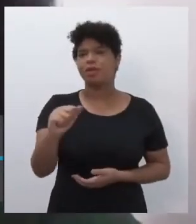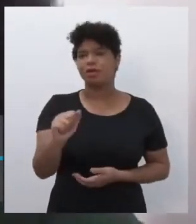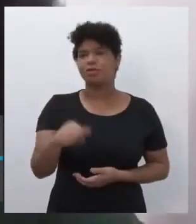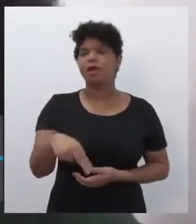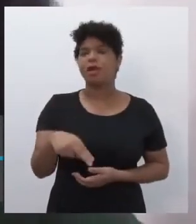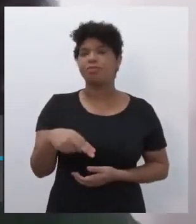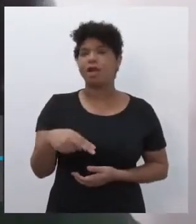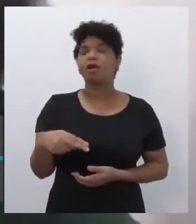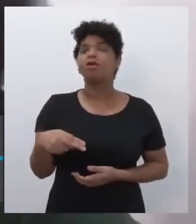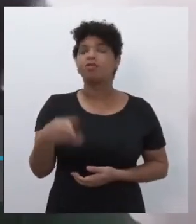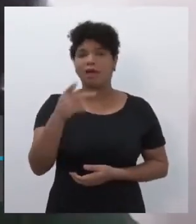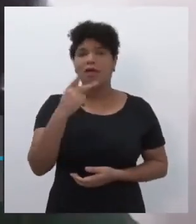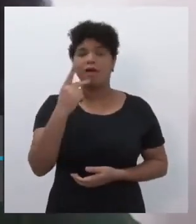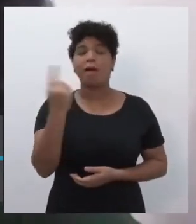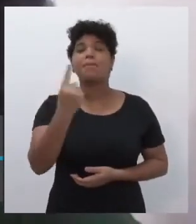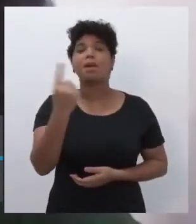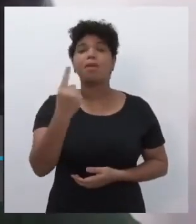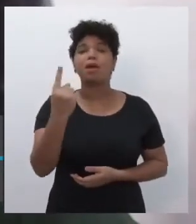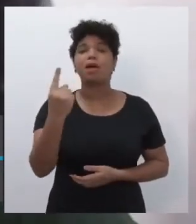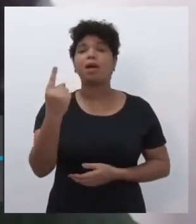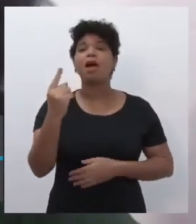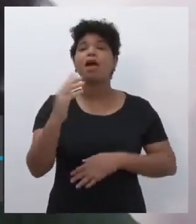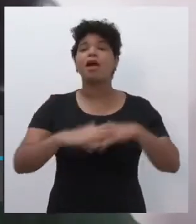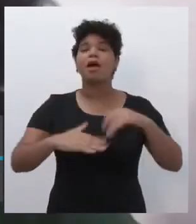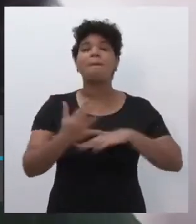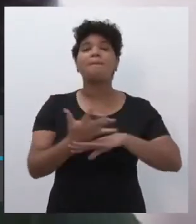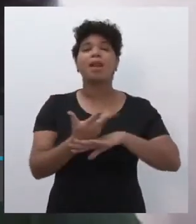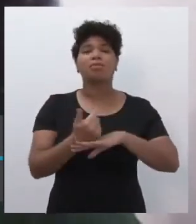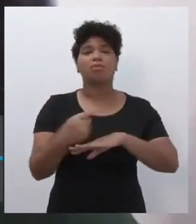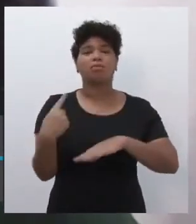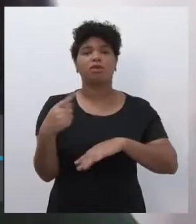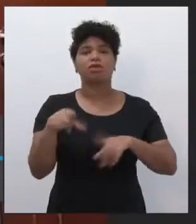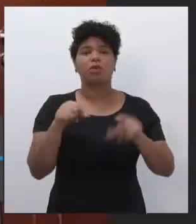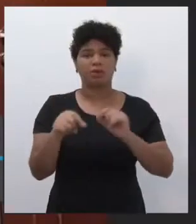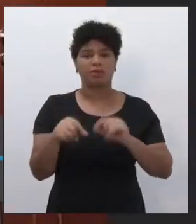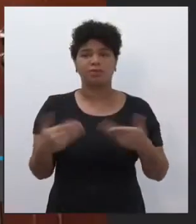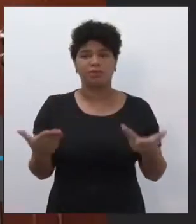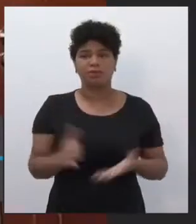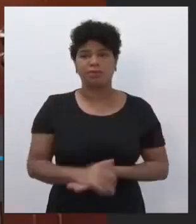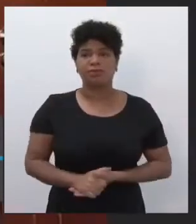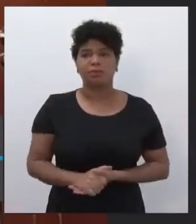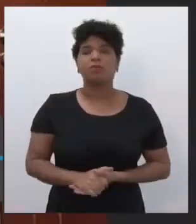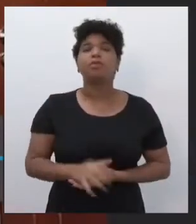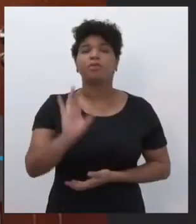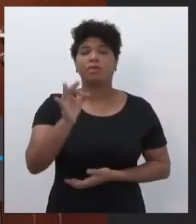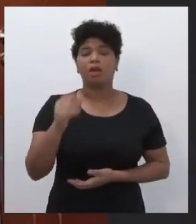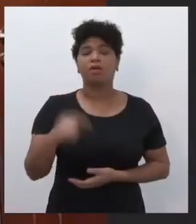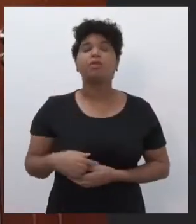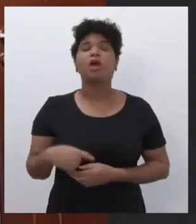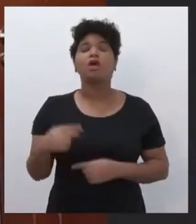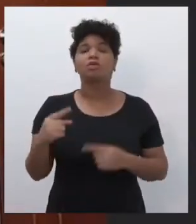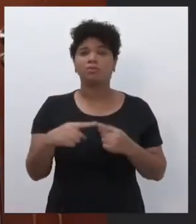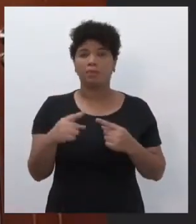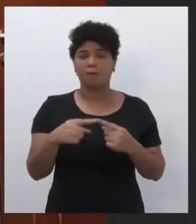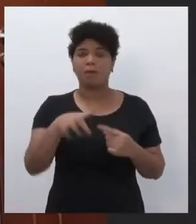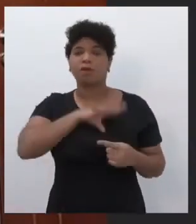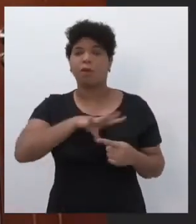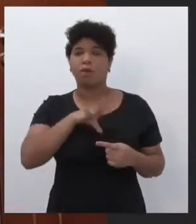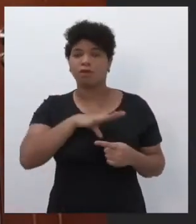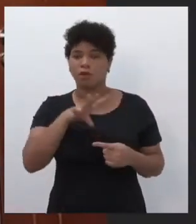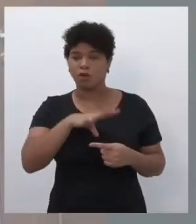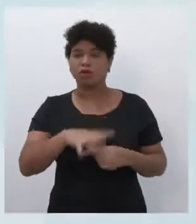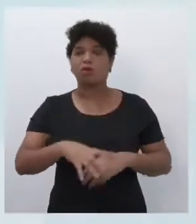a primeira habilidade que foi escolhida. Vamos sim, vamos começar com a de língua portuguesa do primeiro ano. Então,